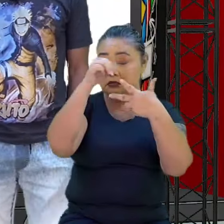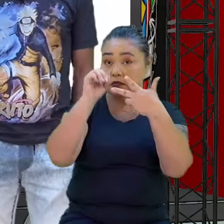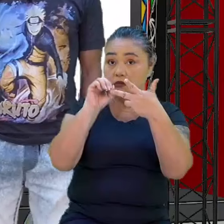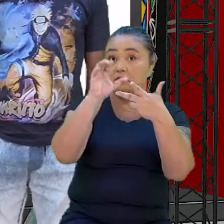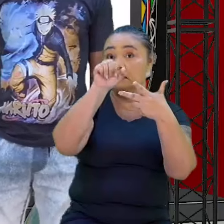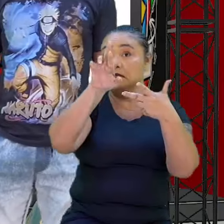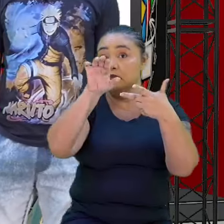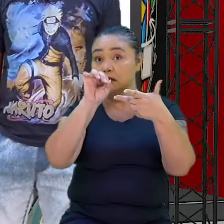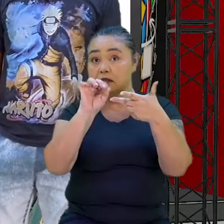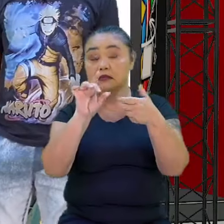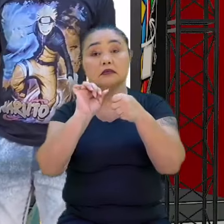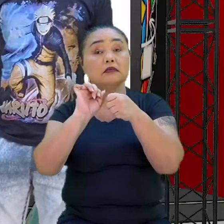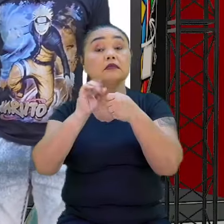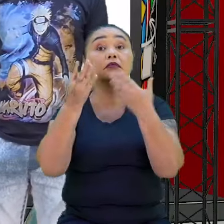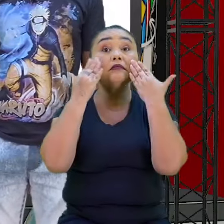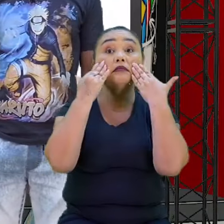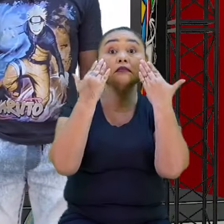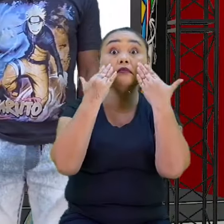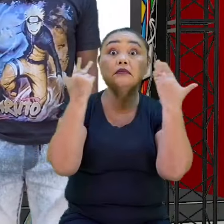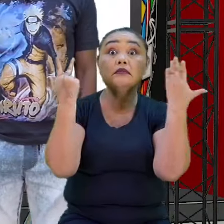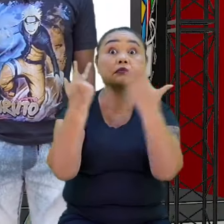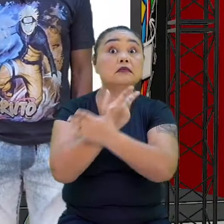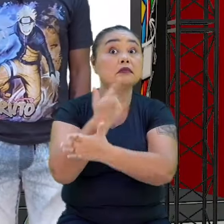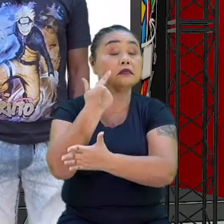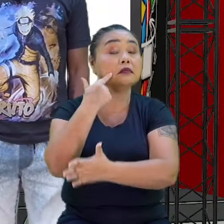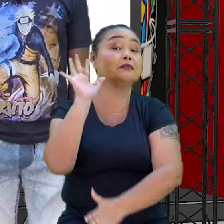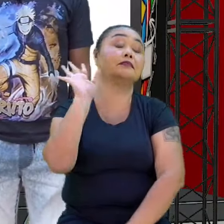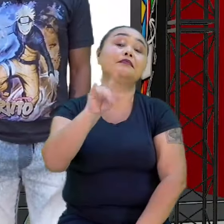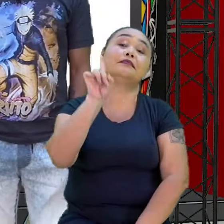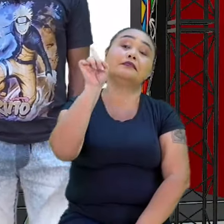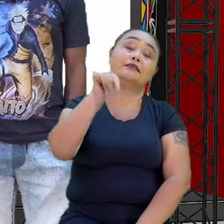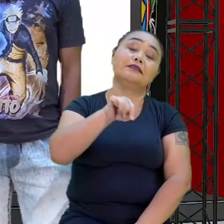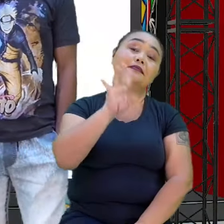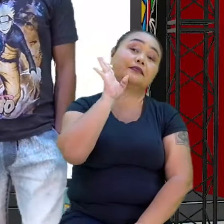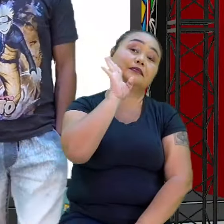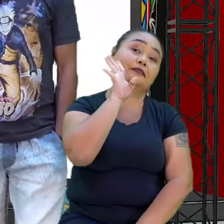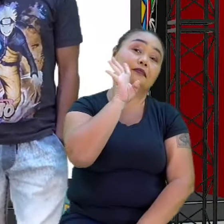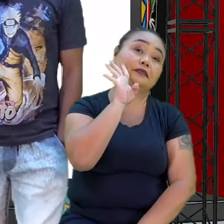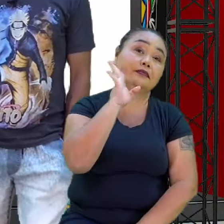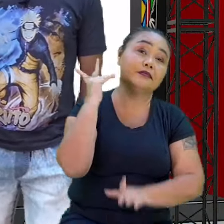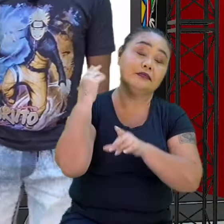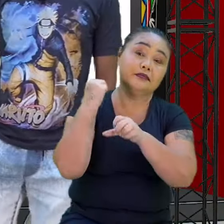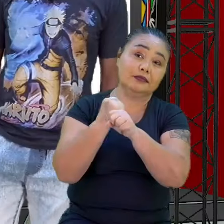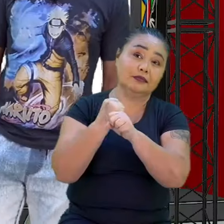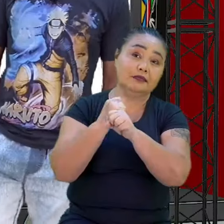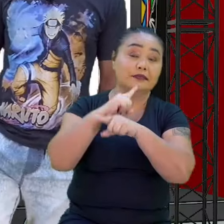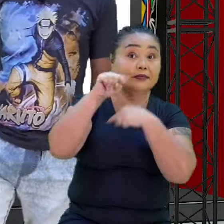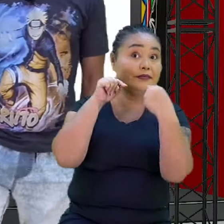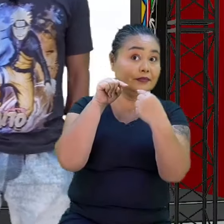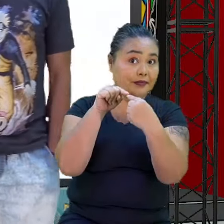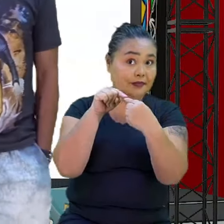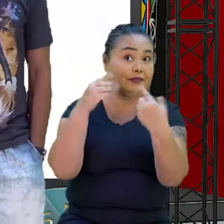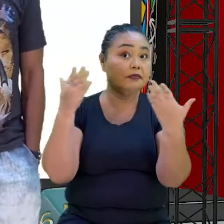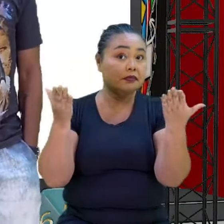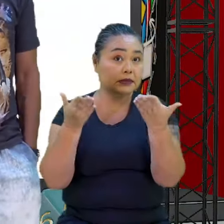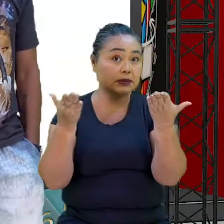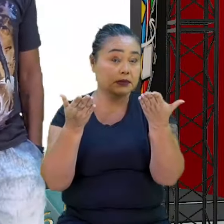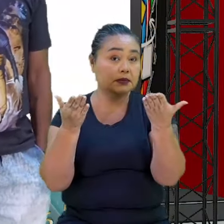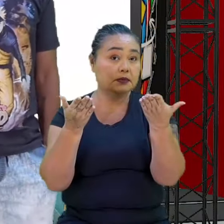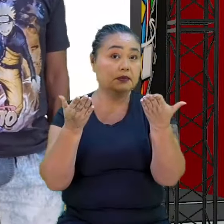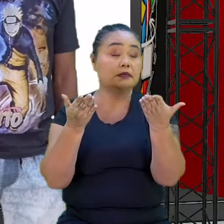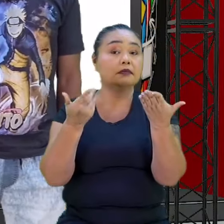saero a gente vê isso acontecendo é muito bacana tá agora vamos de revisão né porque o nosso objetivo da aula de hoje além de nos